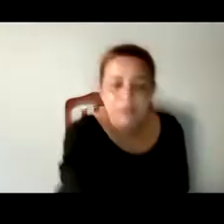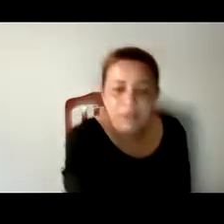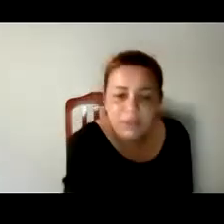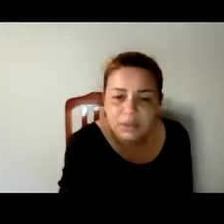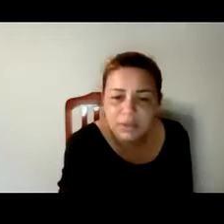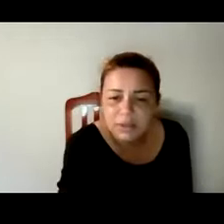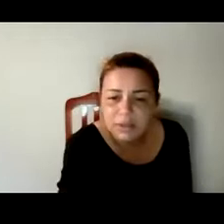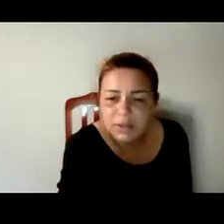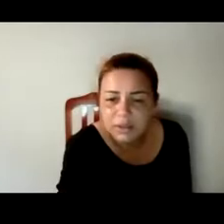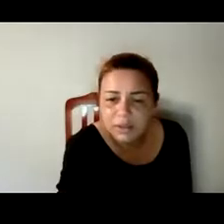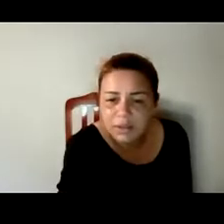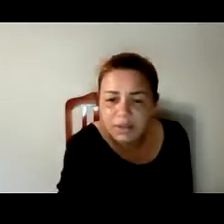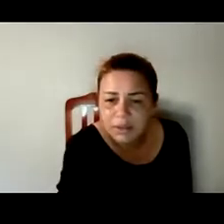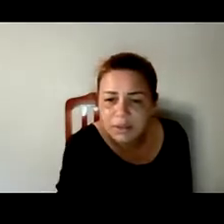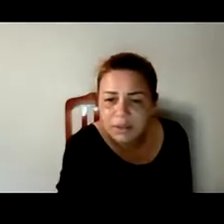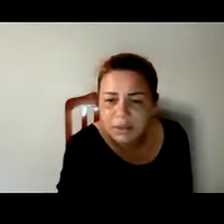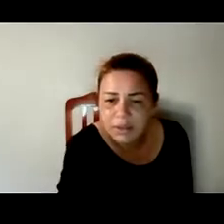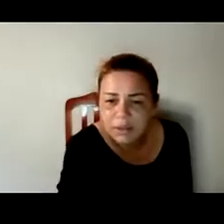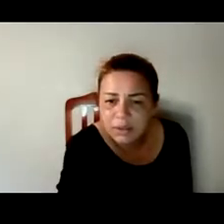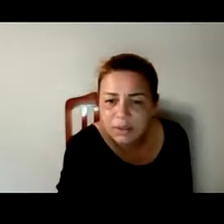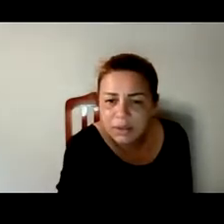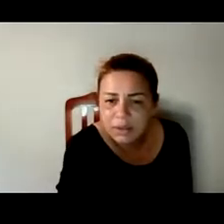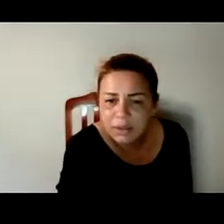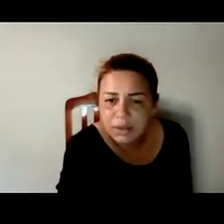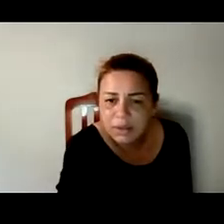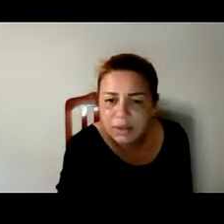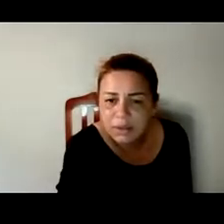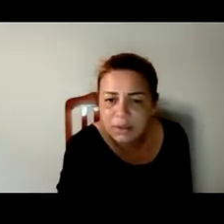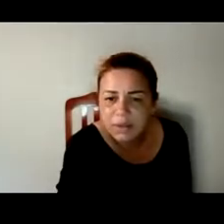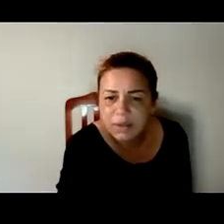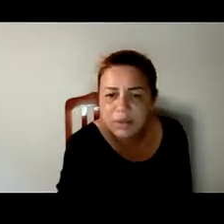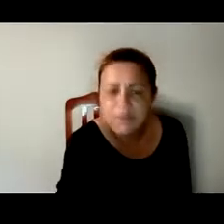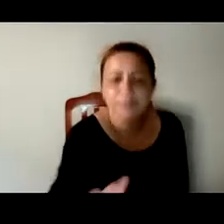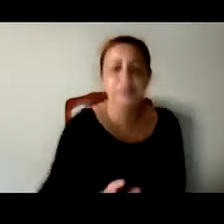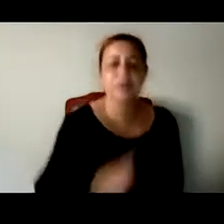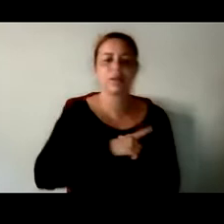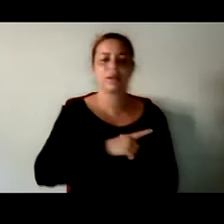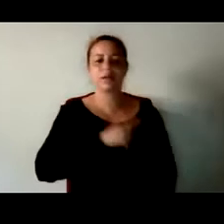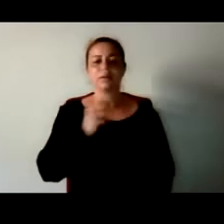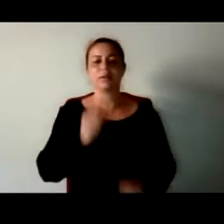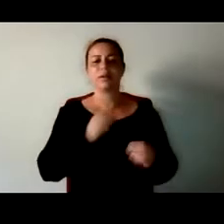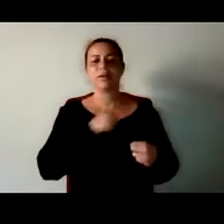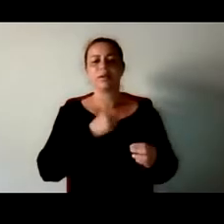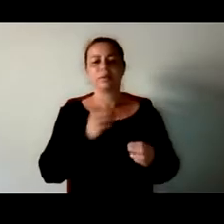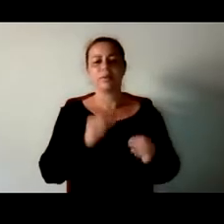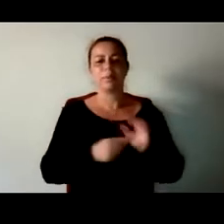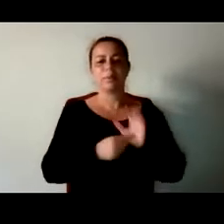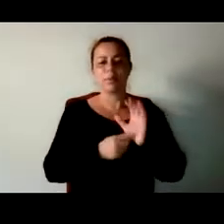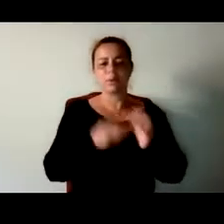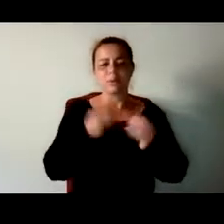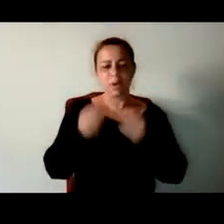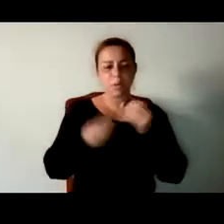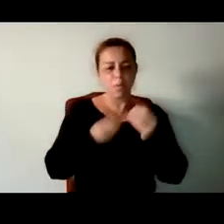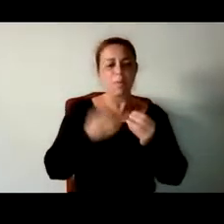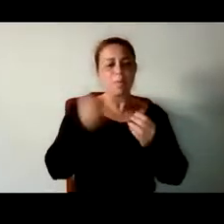vou falar mais na frente. O participante, ao clicar sobre a informação no plano de fundo, em forma